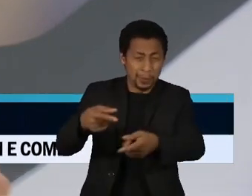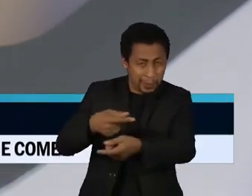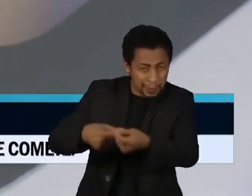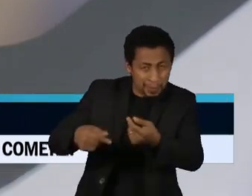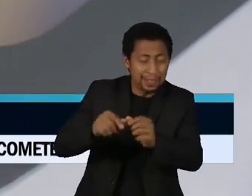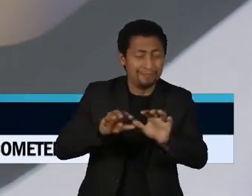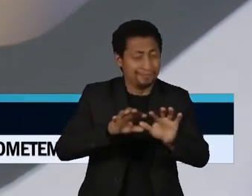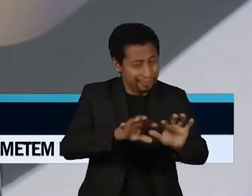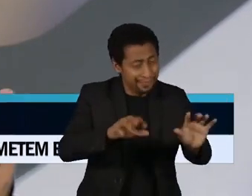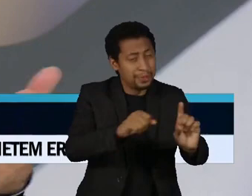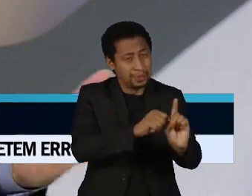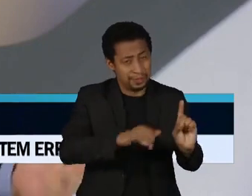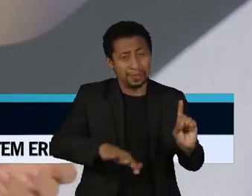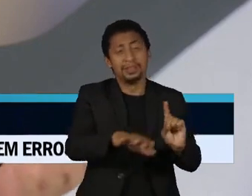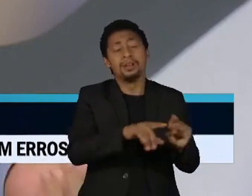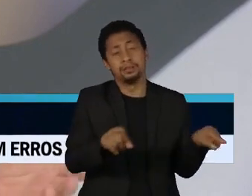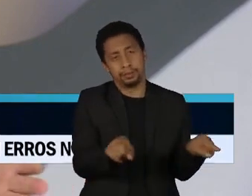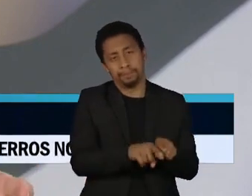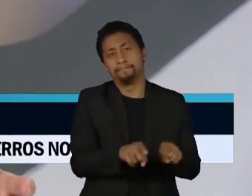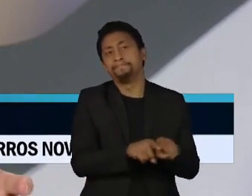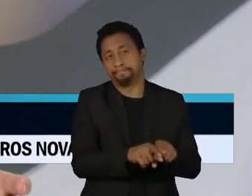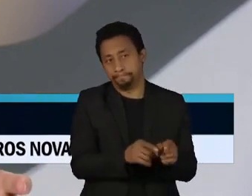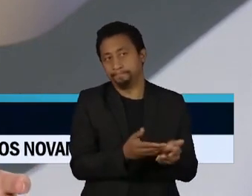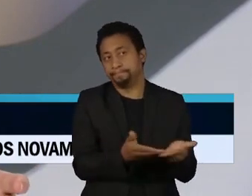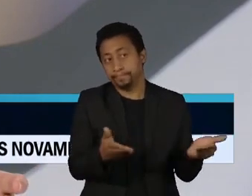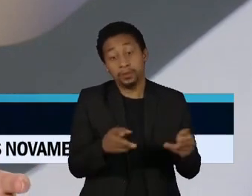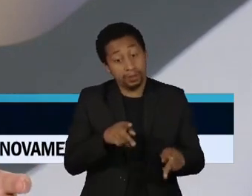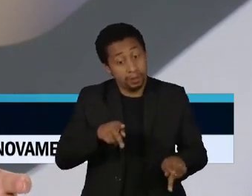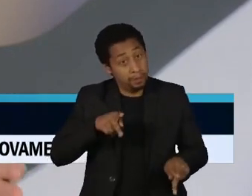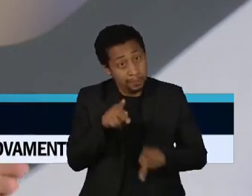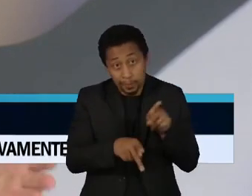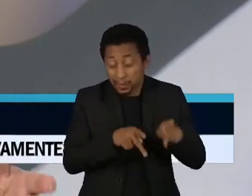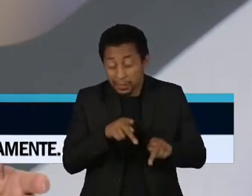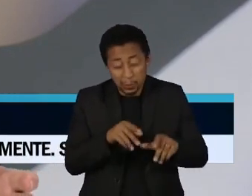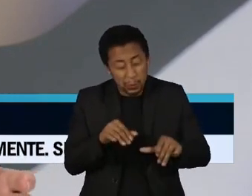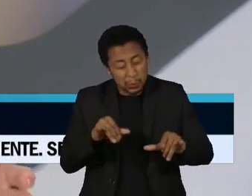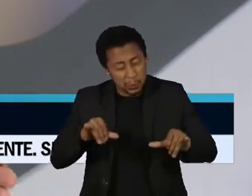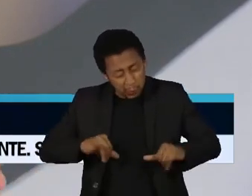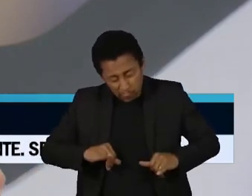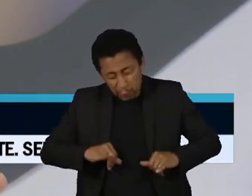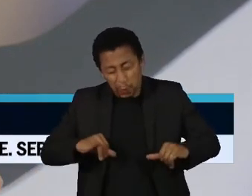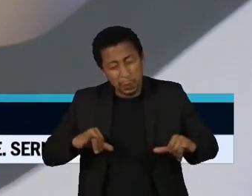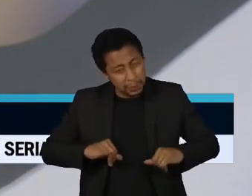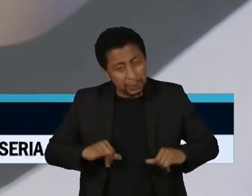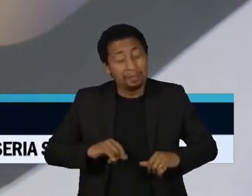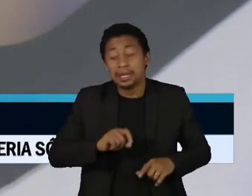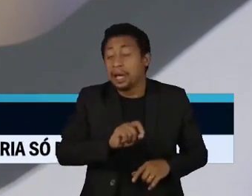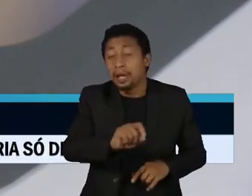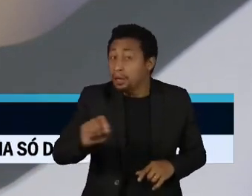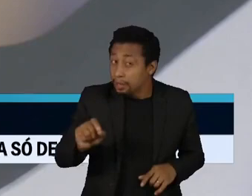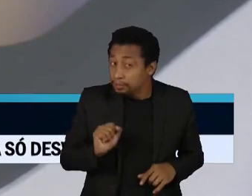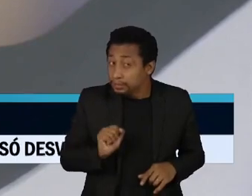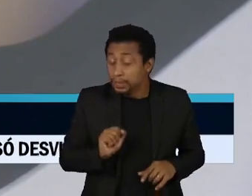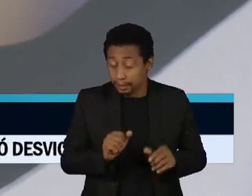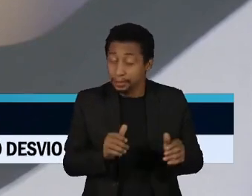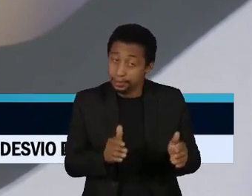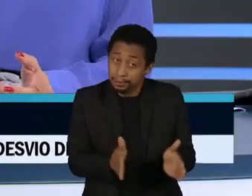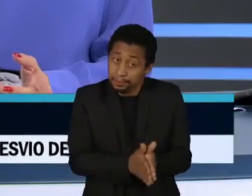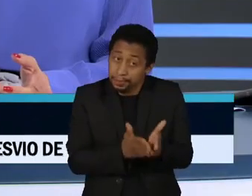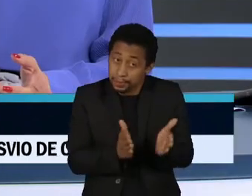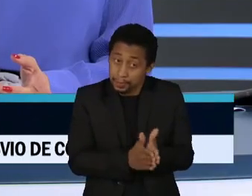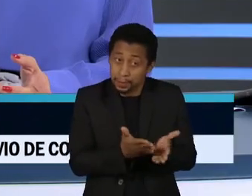para também o lado social porque evidentemente a população que mais sofre para variar né é a população mais carente